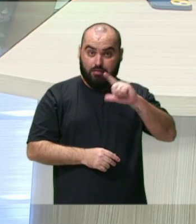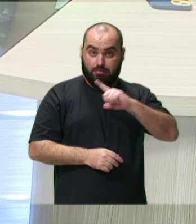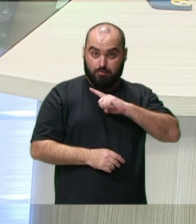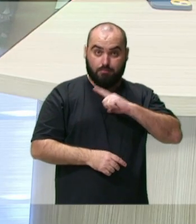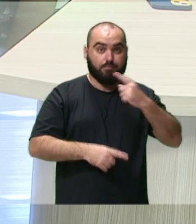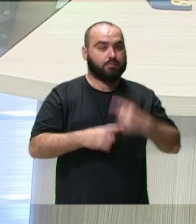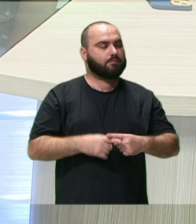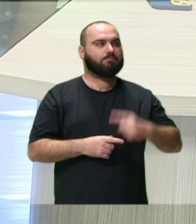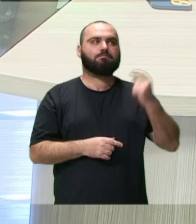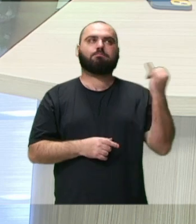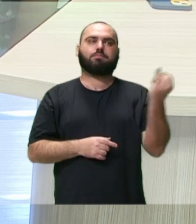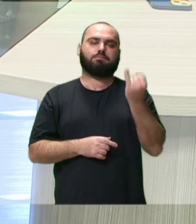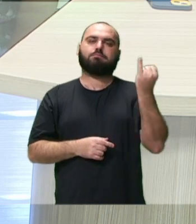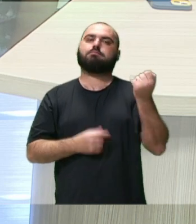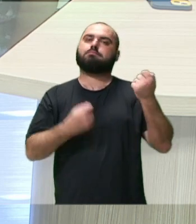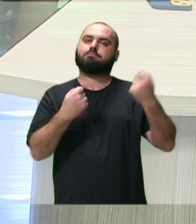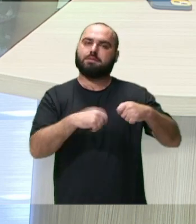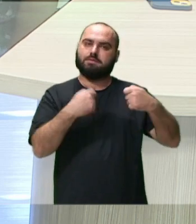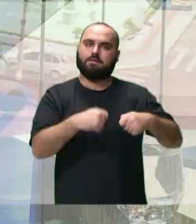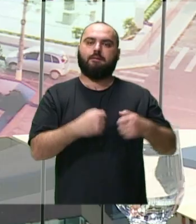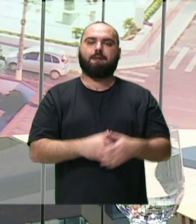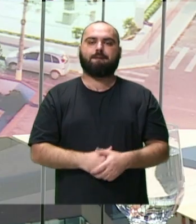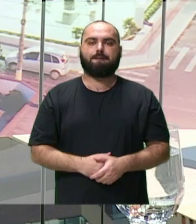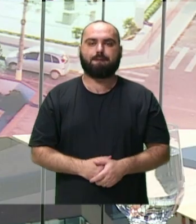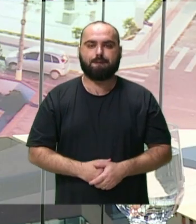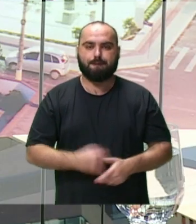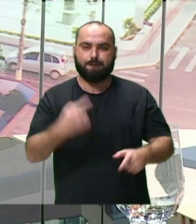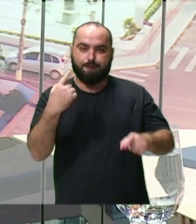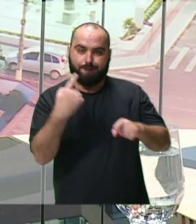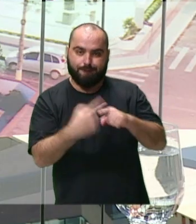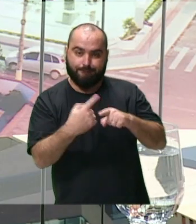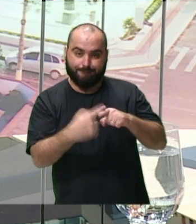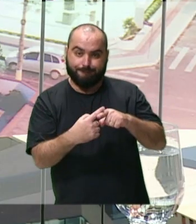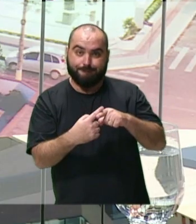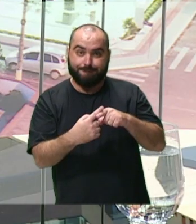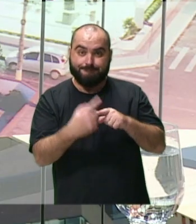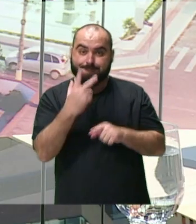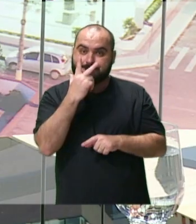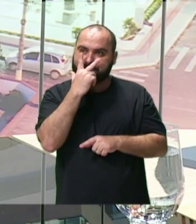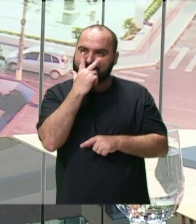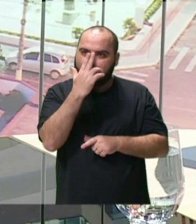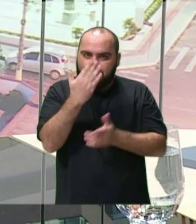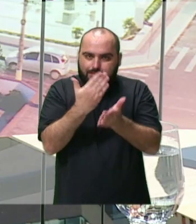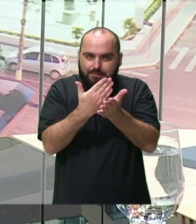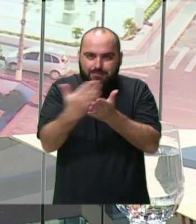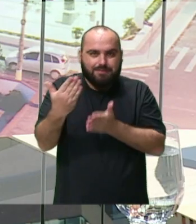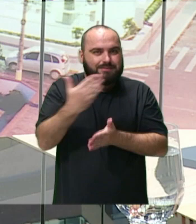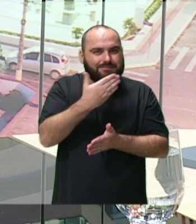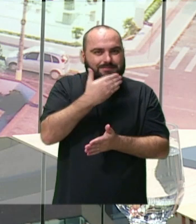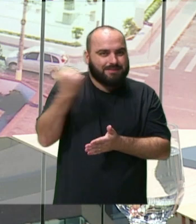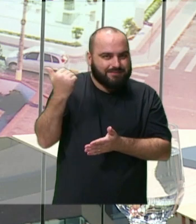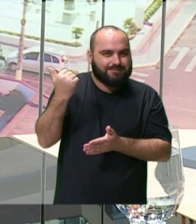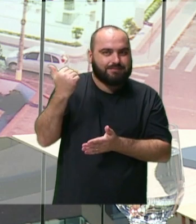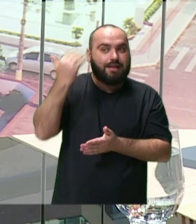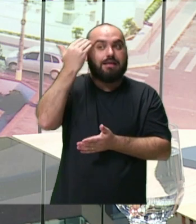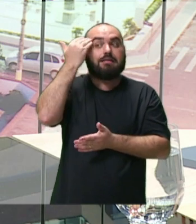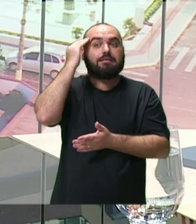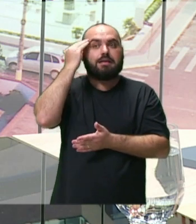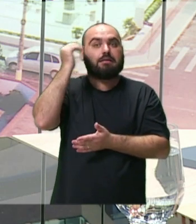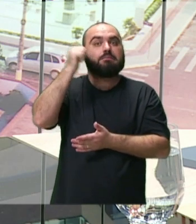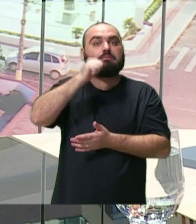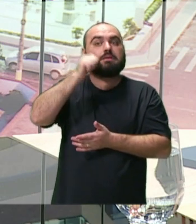Essa é uma verdade, porque, infelizmente, as coisas parece que começam a melhorar, porque a gente conversou aqui, eu entendo que as meninas estão